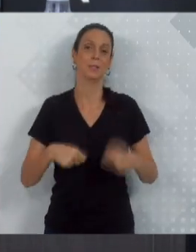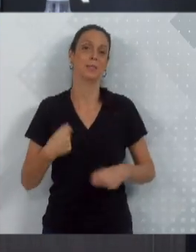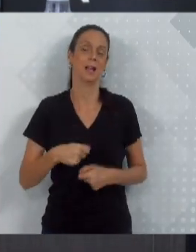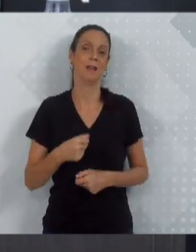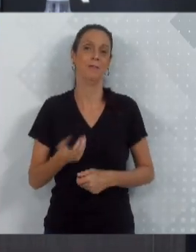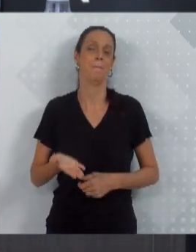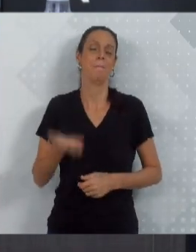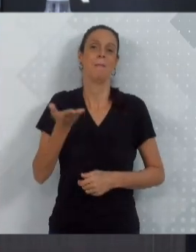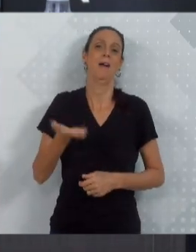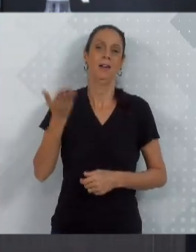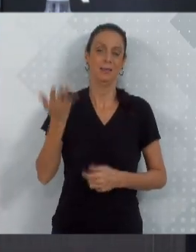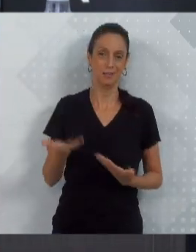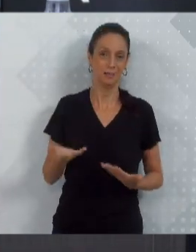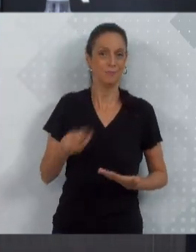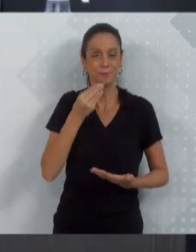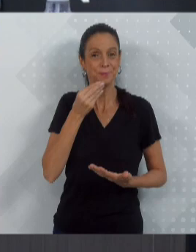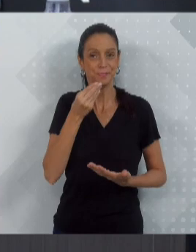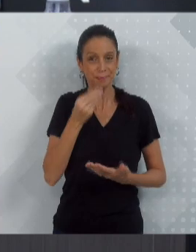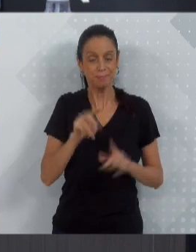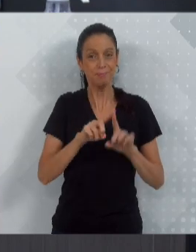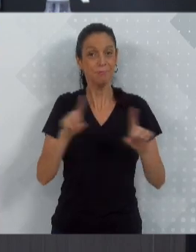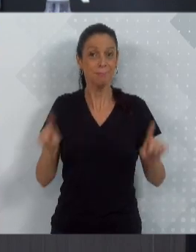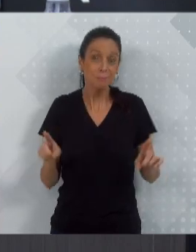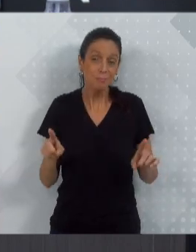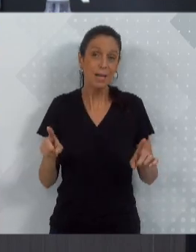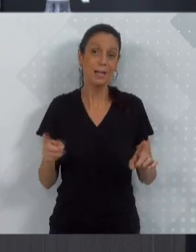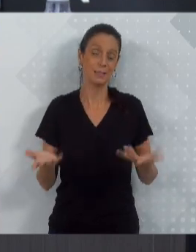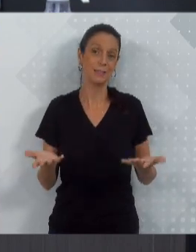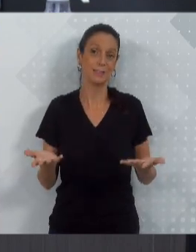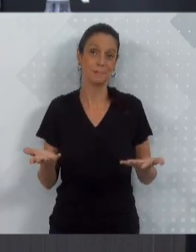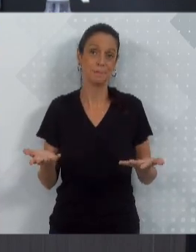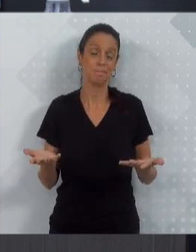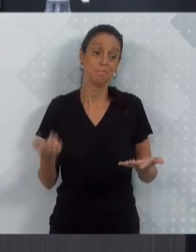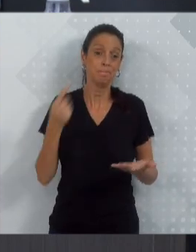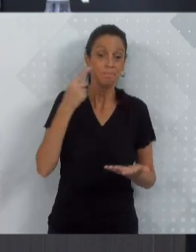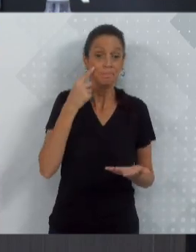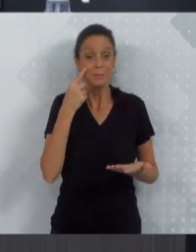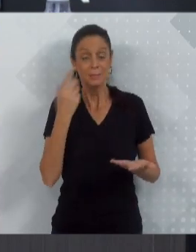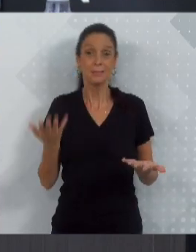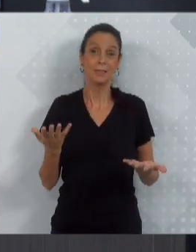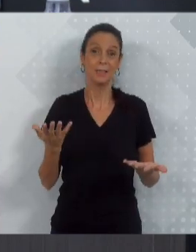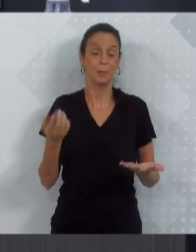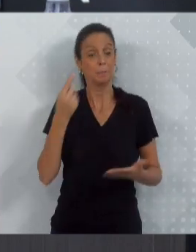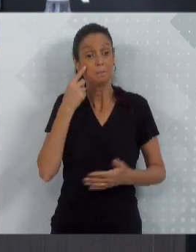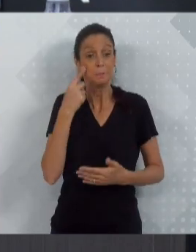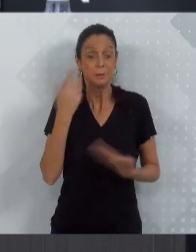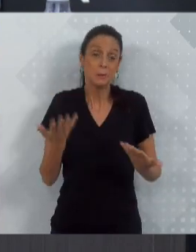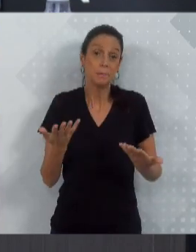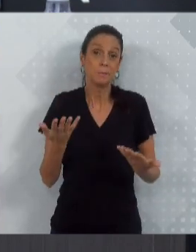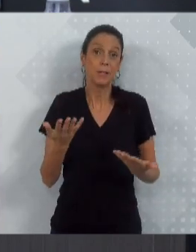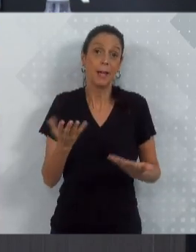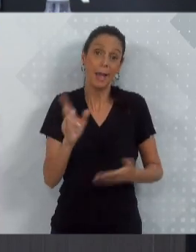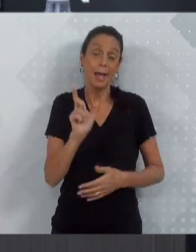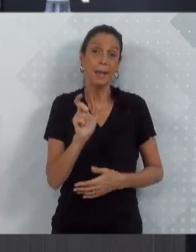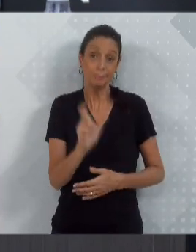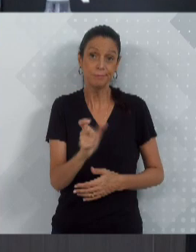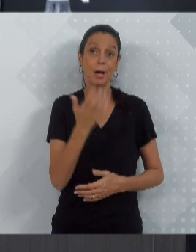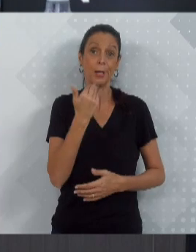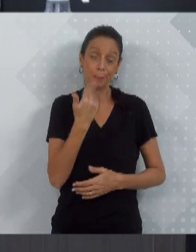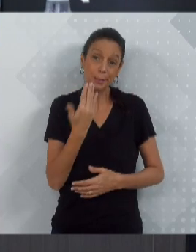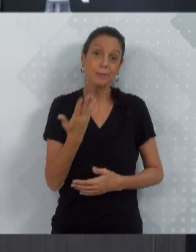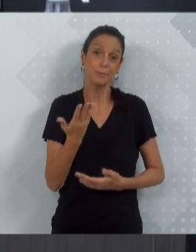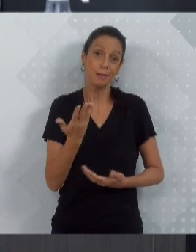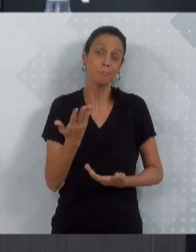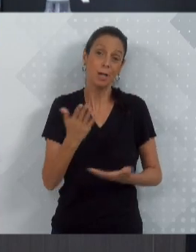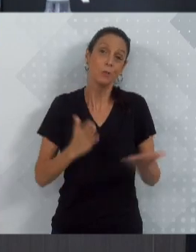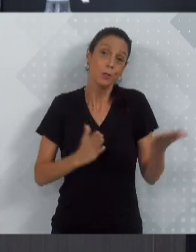maior. Sempre vai ser melhor. Mas antes, alguma coisa, infelizmente, como alguns mencionaram, do que nada. Então, eu quero dizer para o